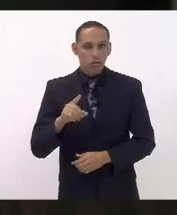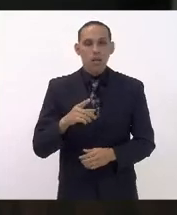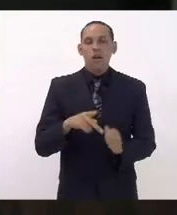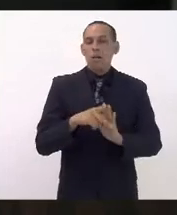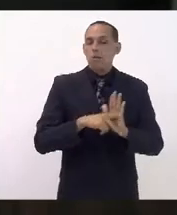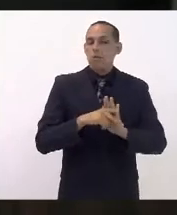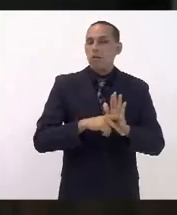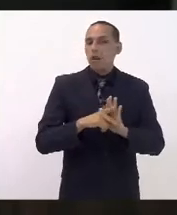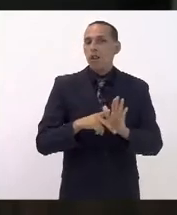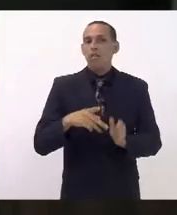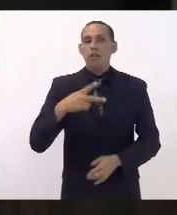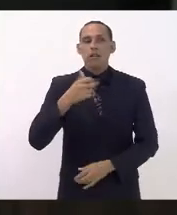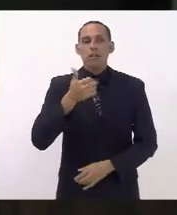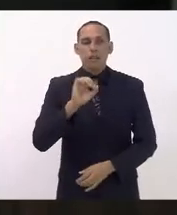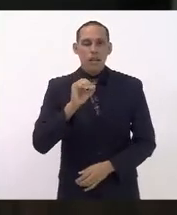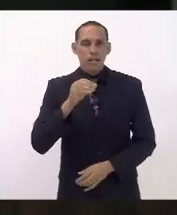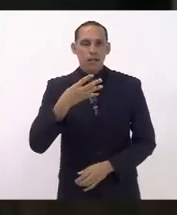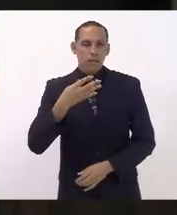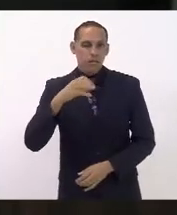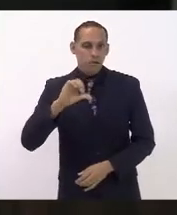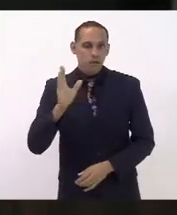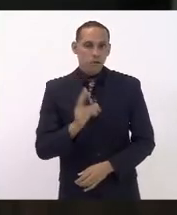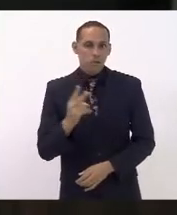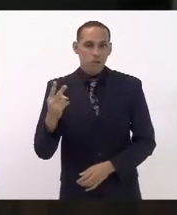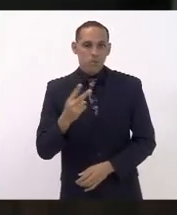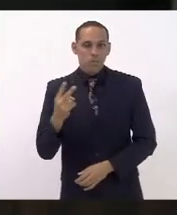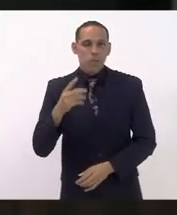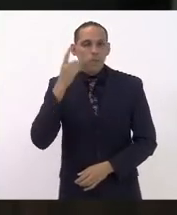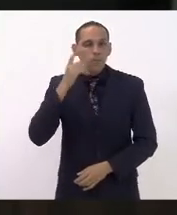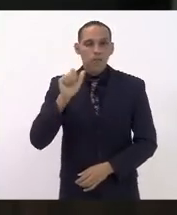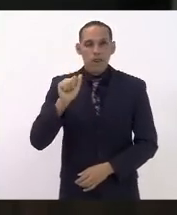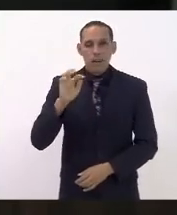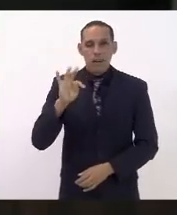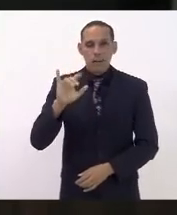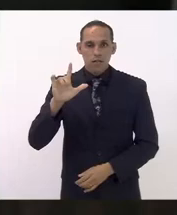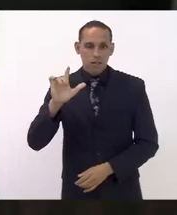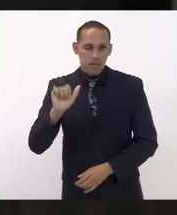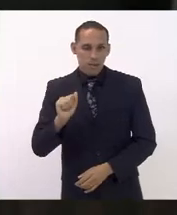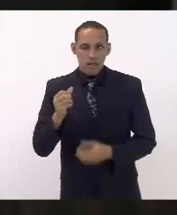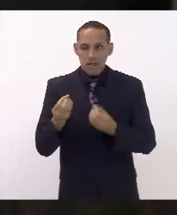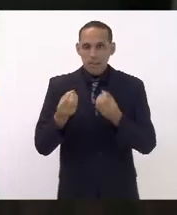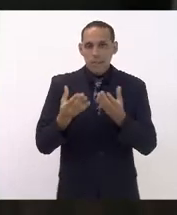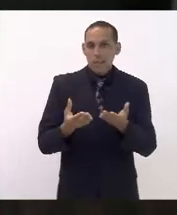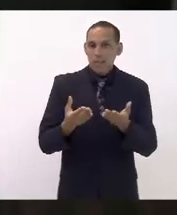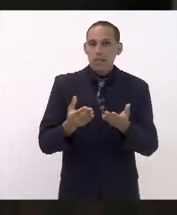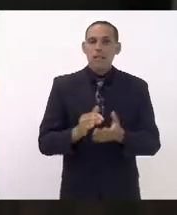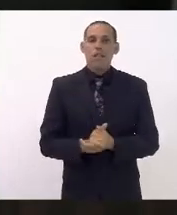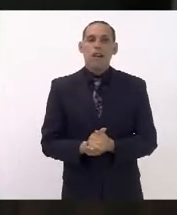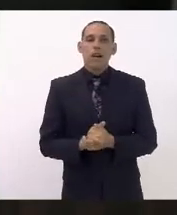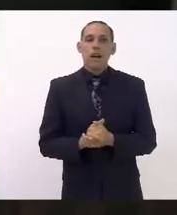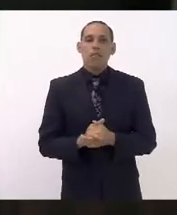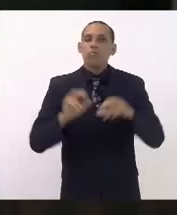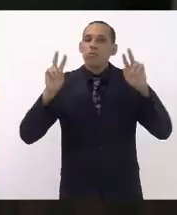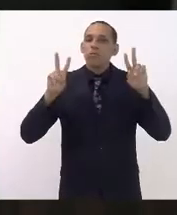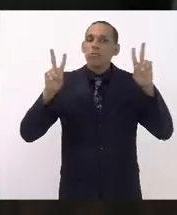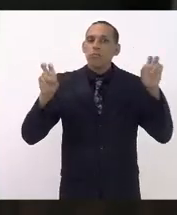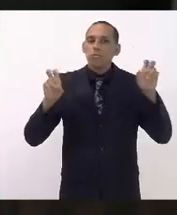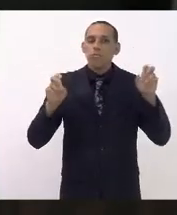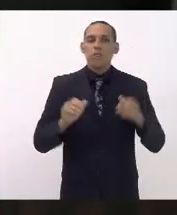de resolução 1049, de 22, de autoria do deputado Átila Nunes, que que concede o título de benemérito do Estado do Rio de Janeiro ao